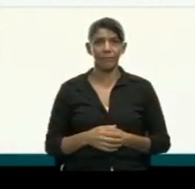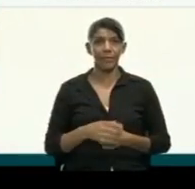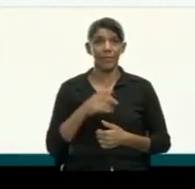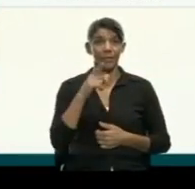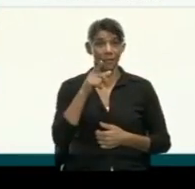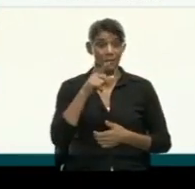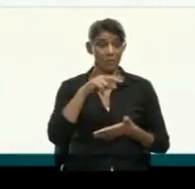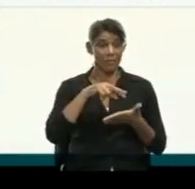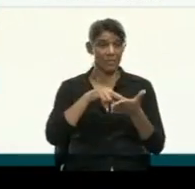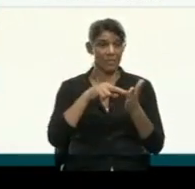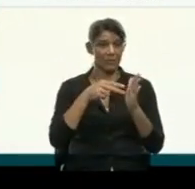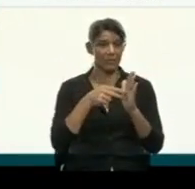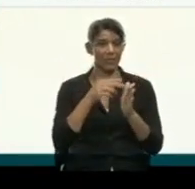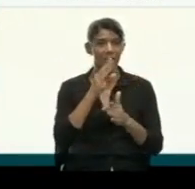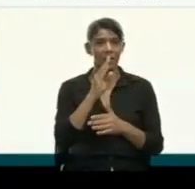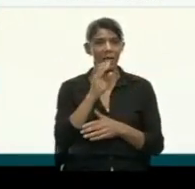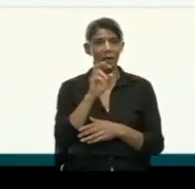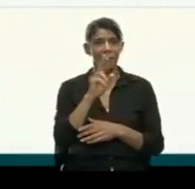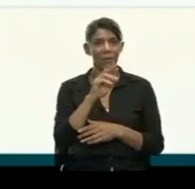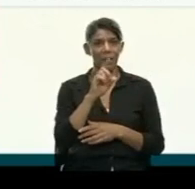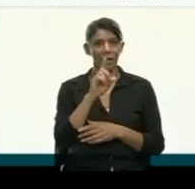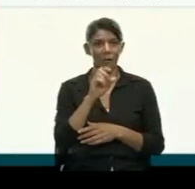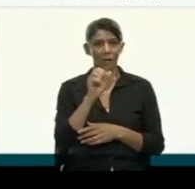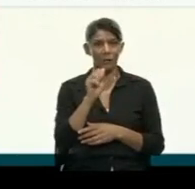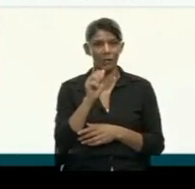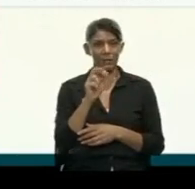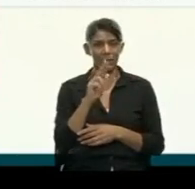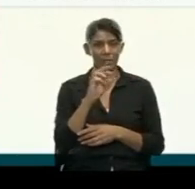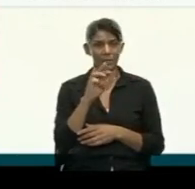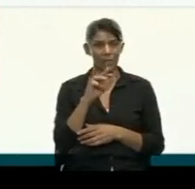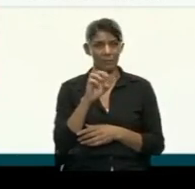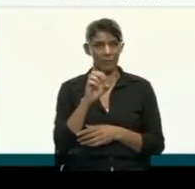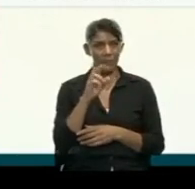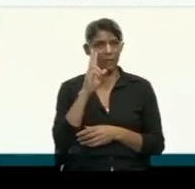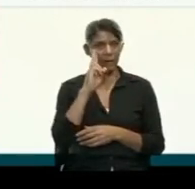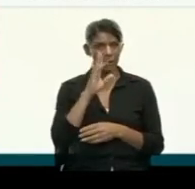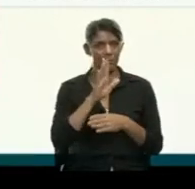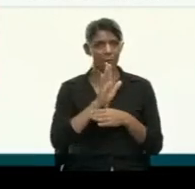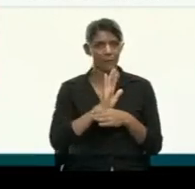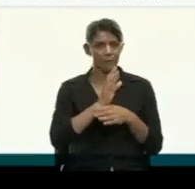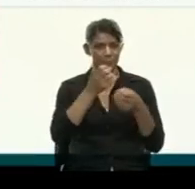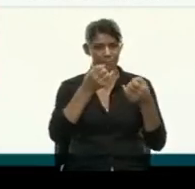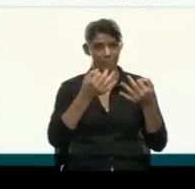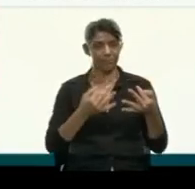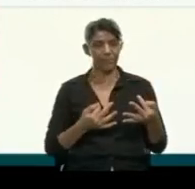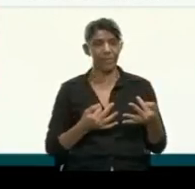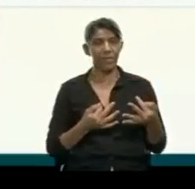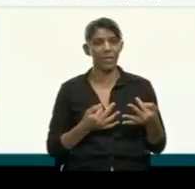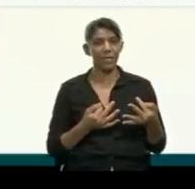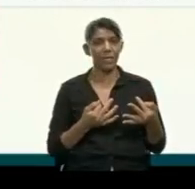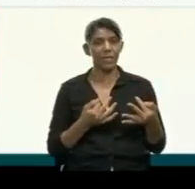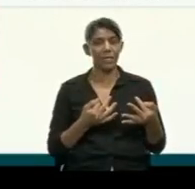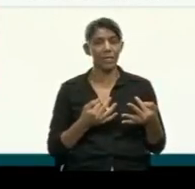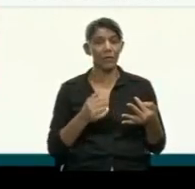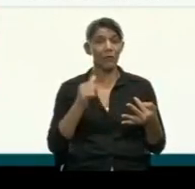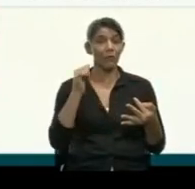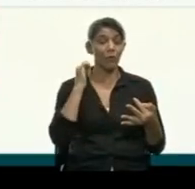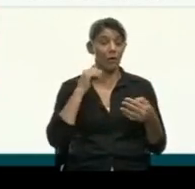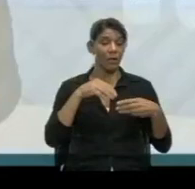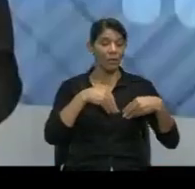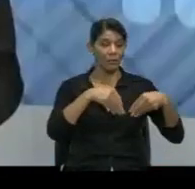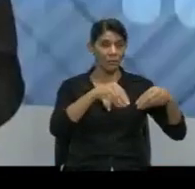baldrame. Então, lembra lá no vídeo da primeira aula que o professor comentou que no fundo do terreno